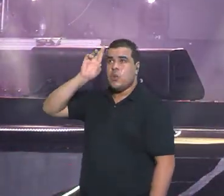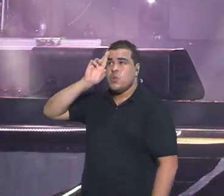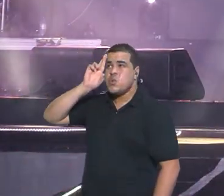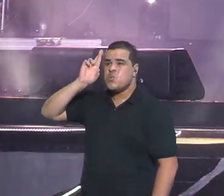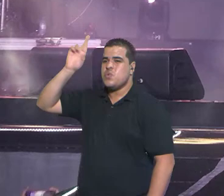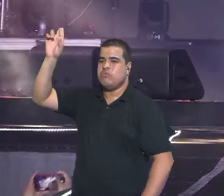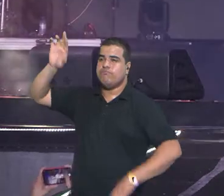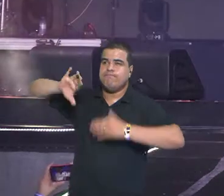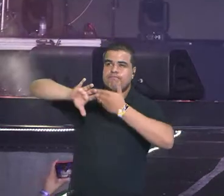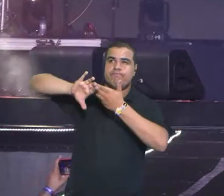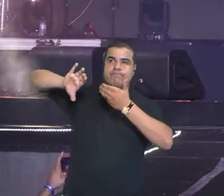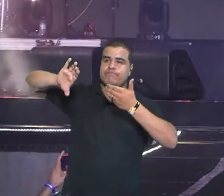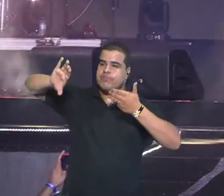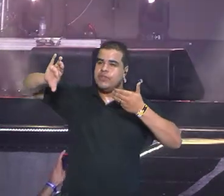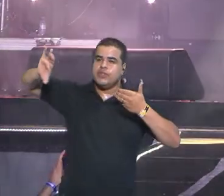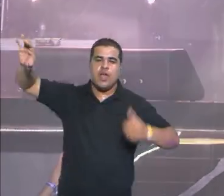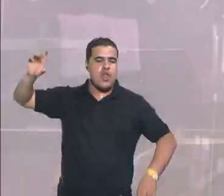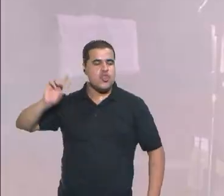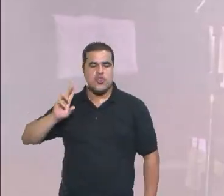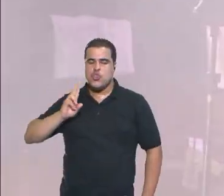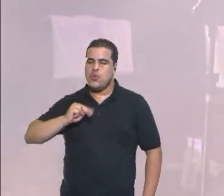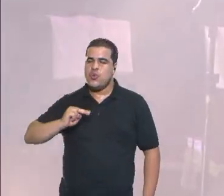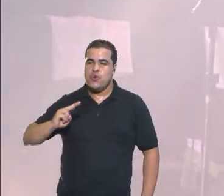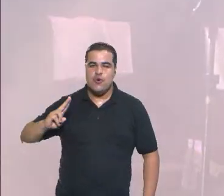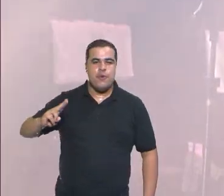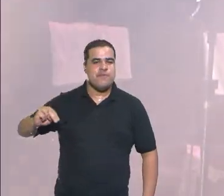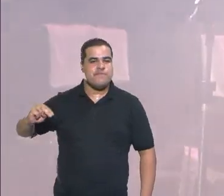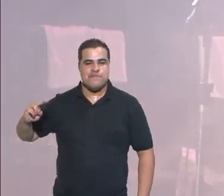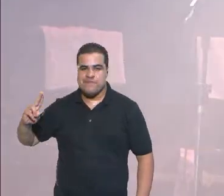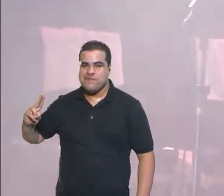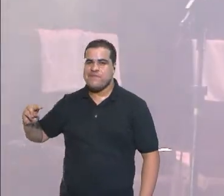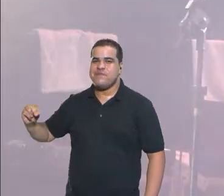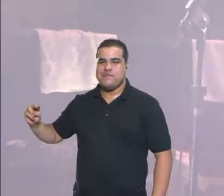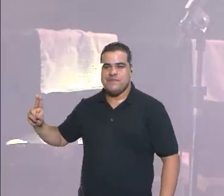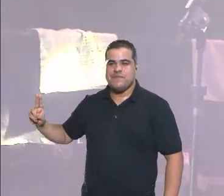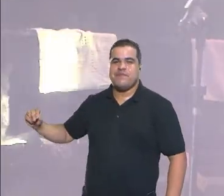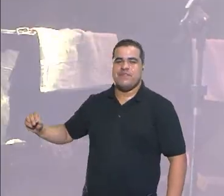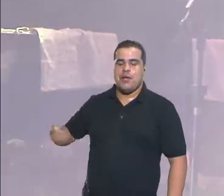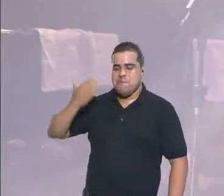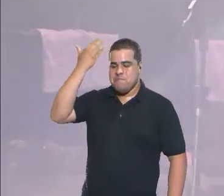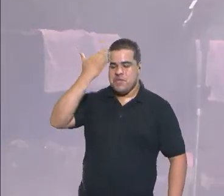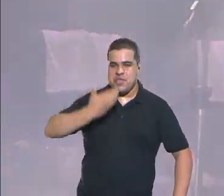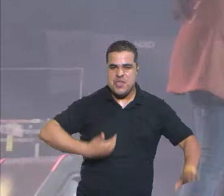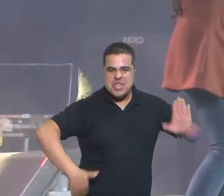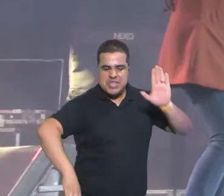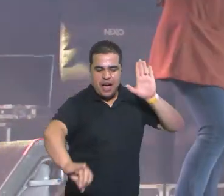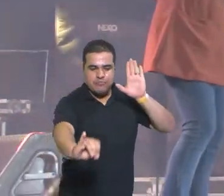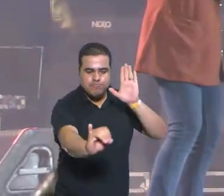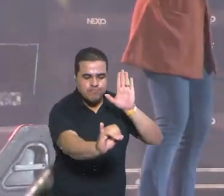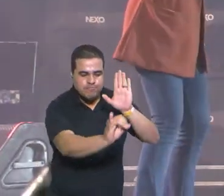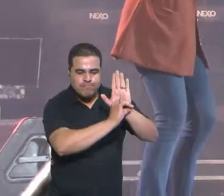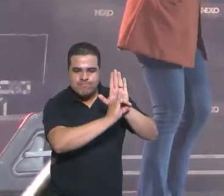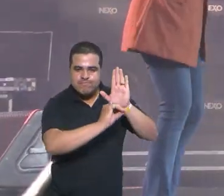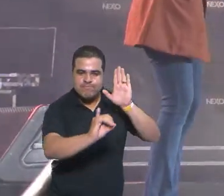que eu tenho com senhor se rodeio